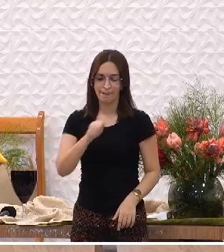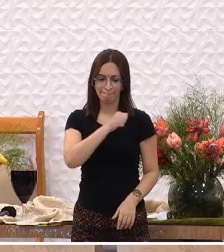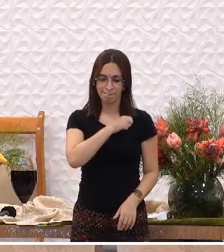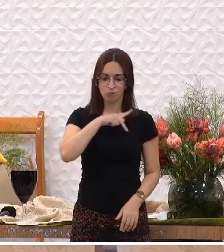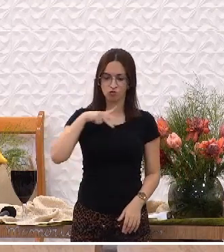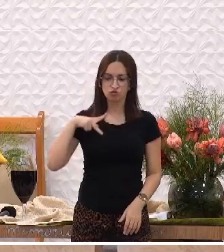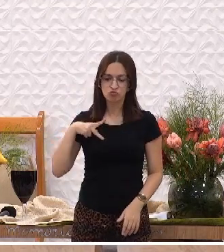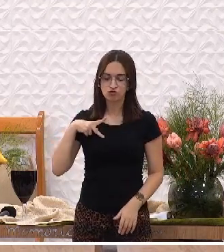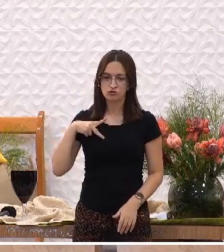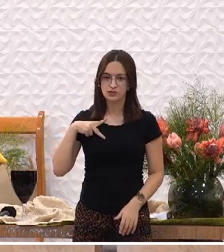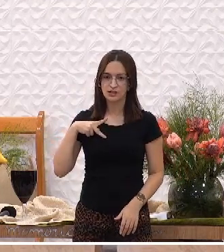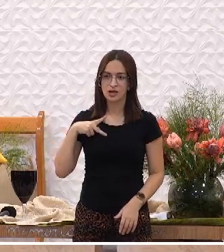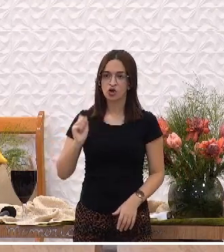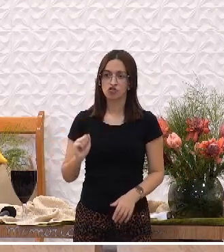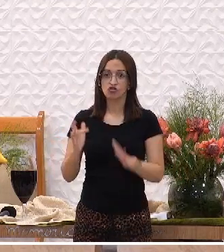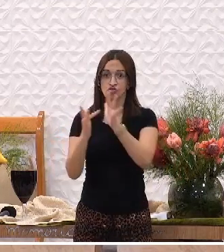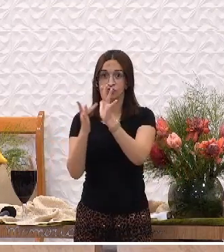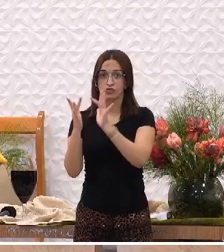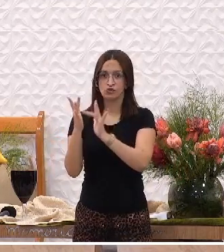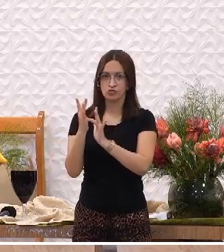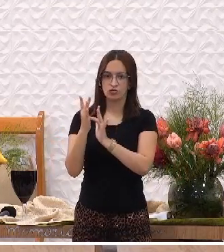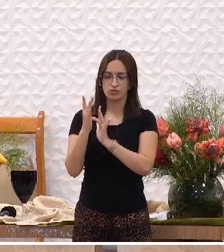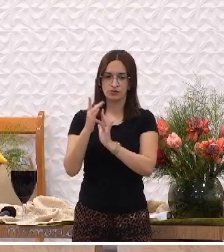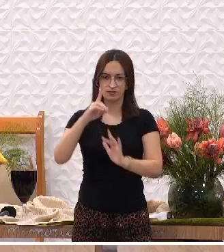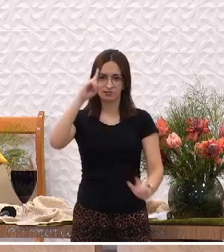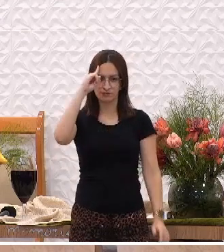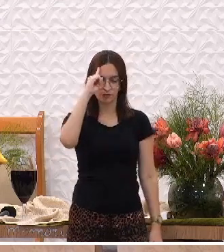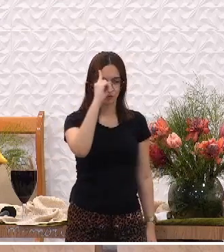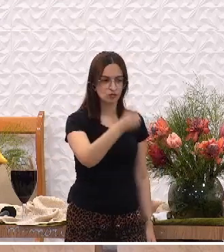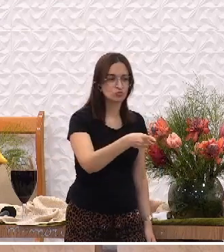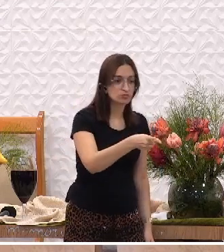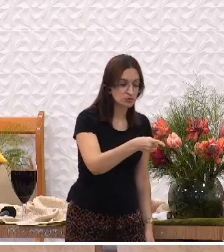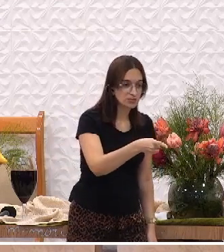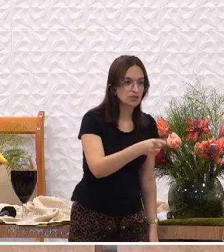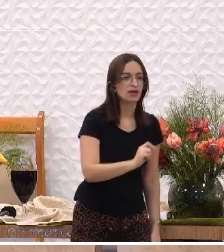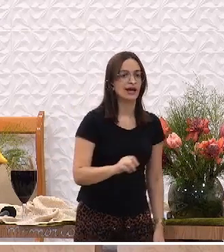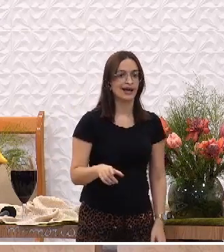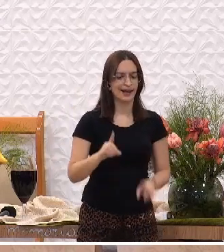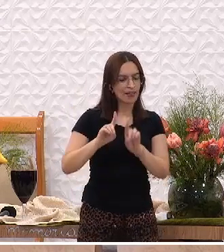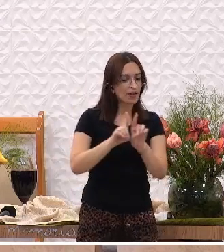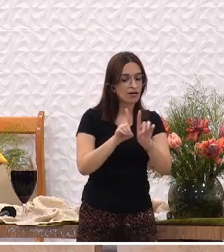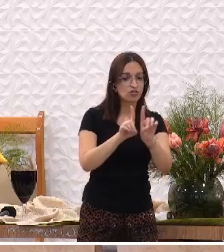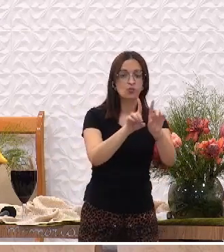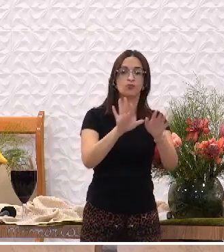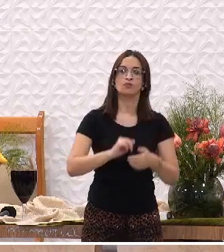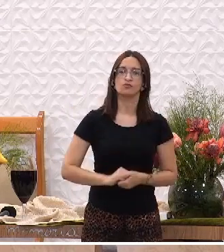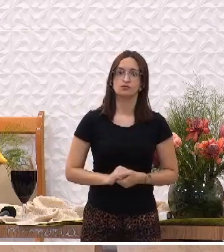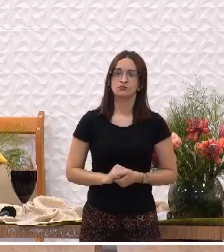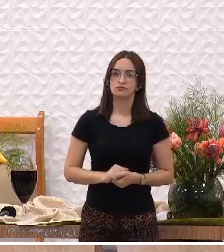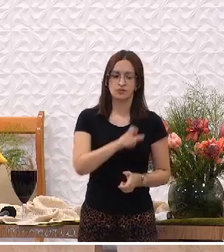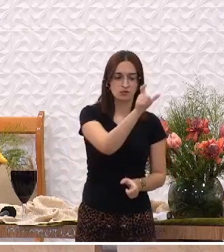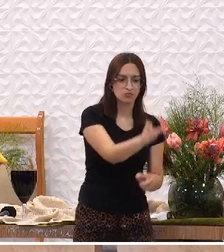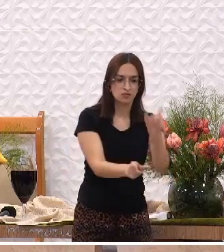batismo, foi Jesus que deu autoridade aos discípulos. Então, a gente vê como Cristo, ele desde sempre é